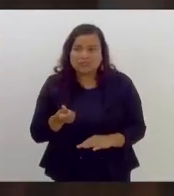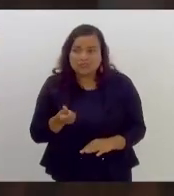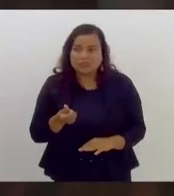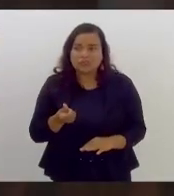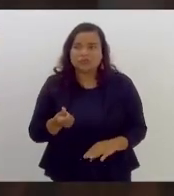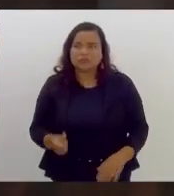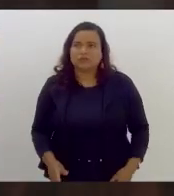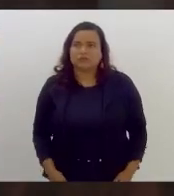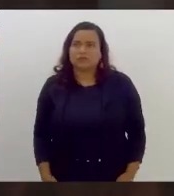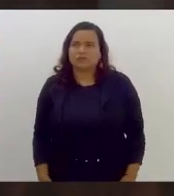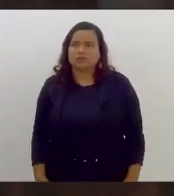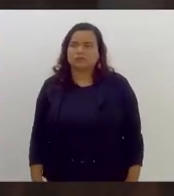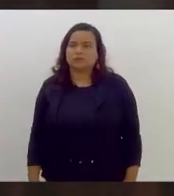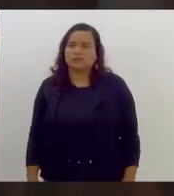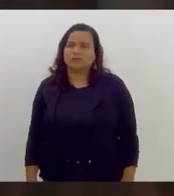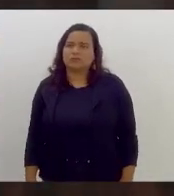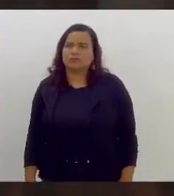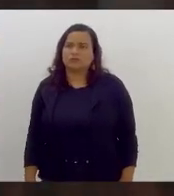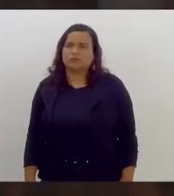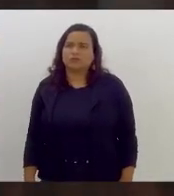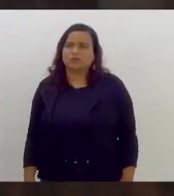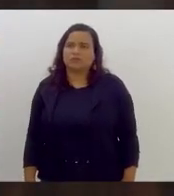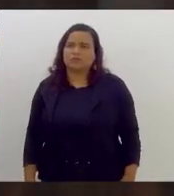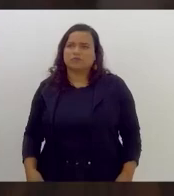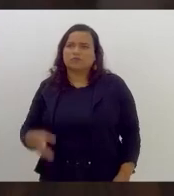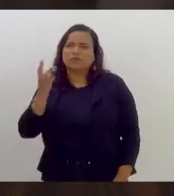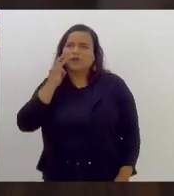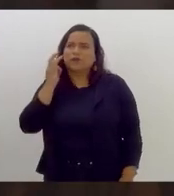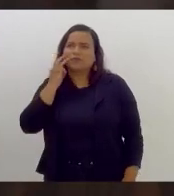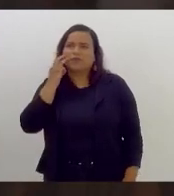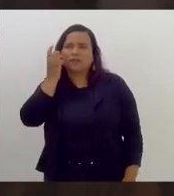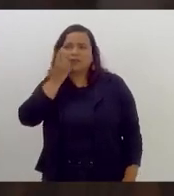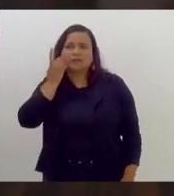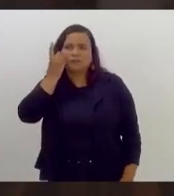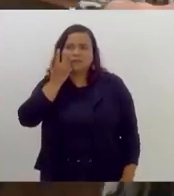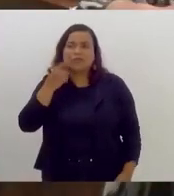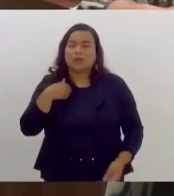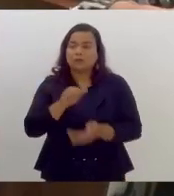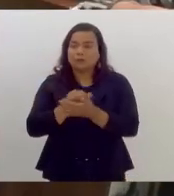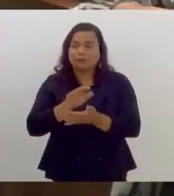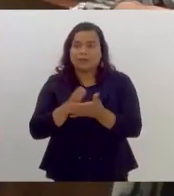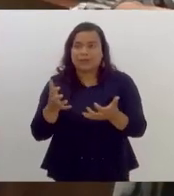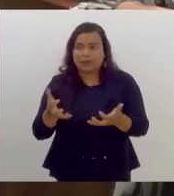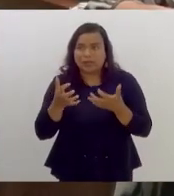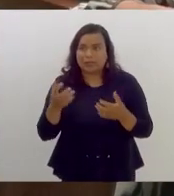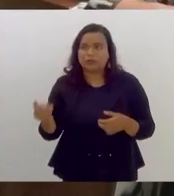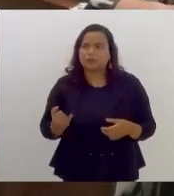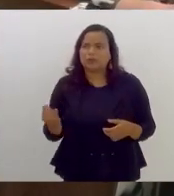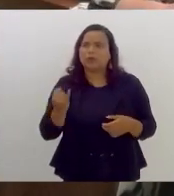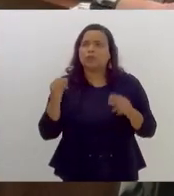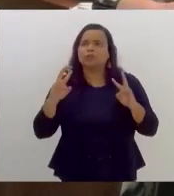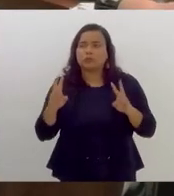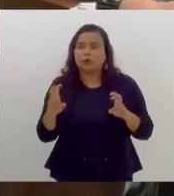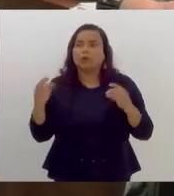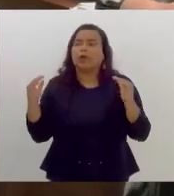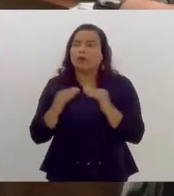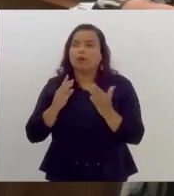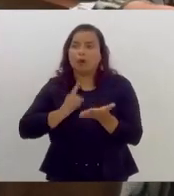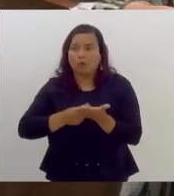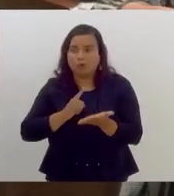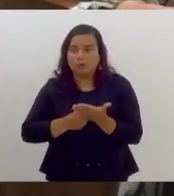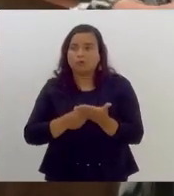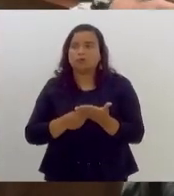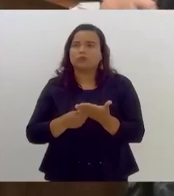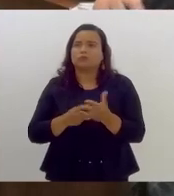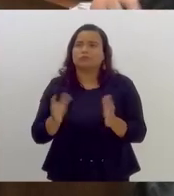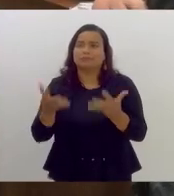Tá, é rápido, rápido. Deputado Valdec. Presidente, eu quero apenas registrar a importância dos acordos que celebramos